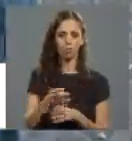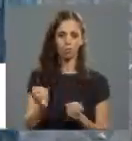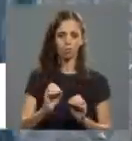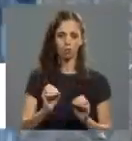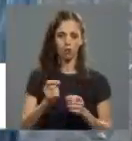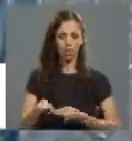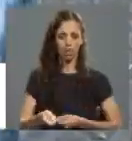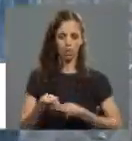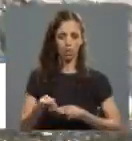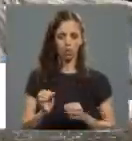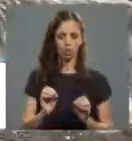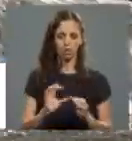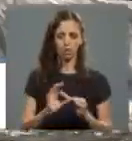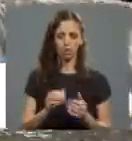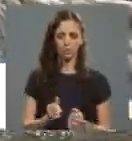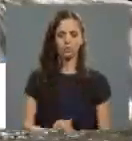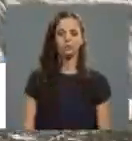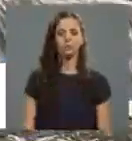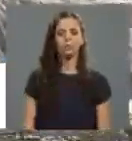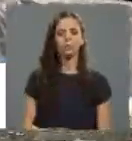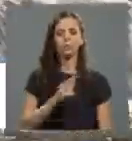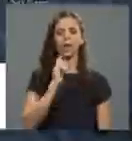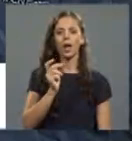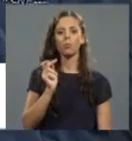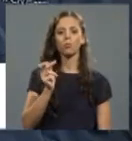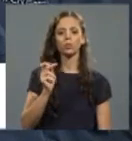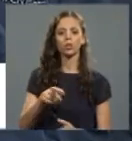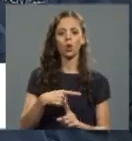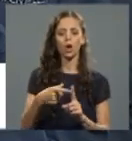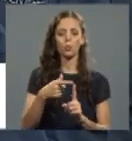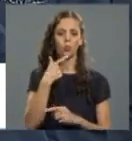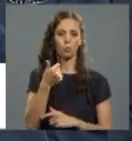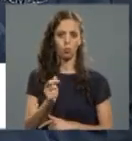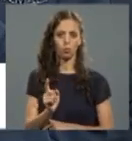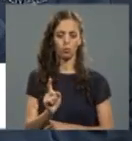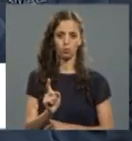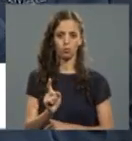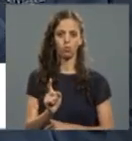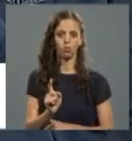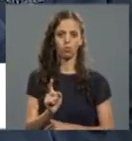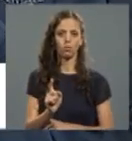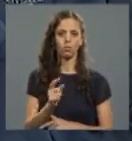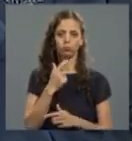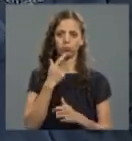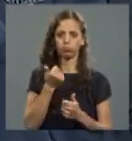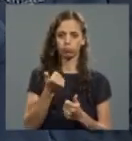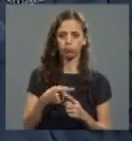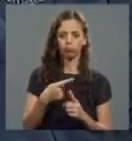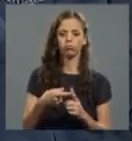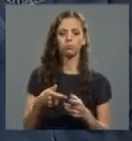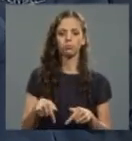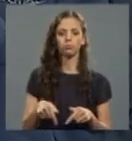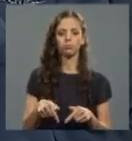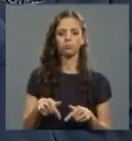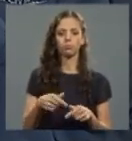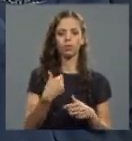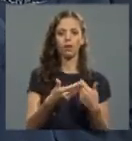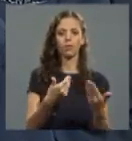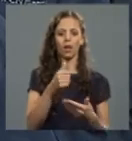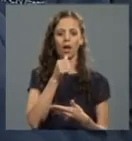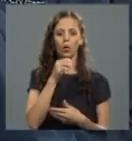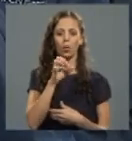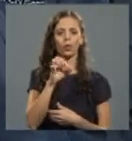aos agricultores. Há muitos anos que não tínhamos um ano tão bom. Andámos a distribuir água em certos sítios a